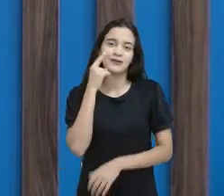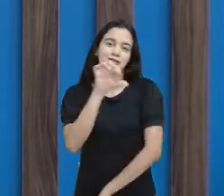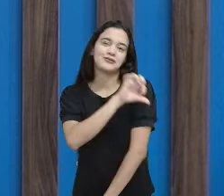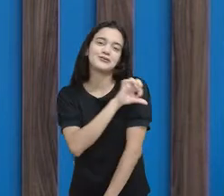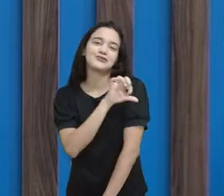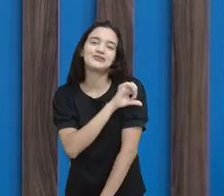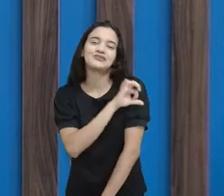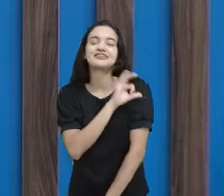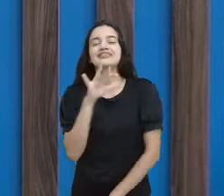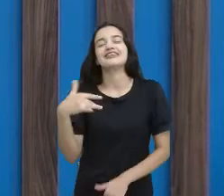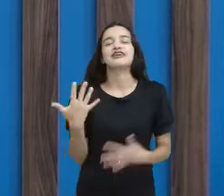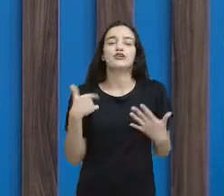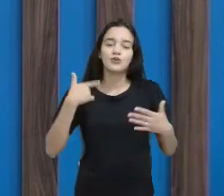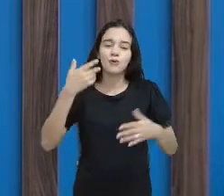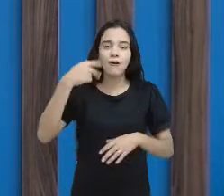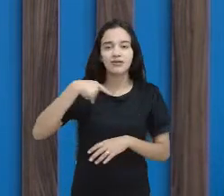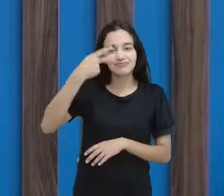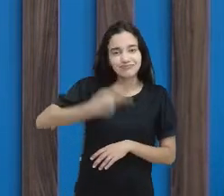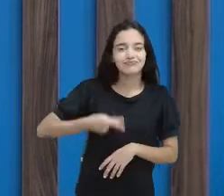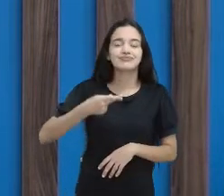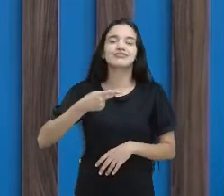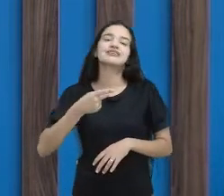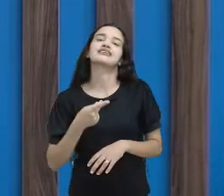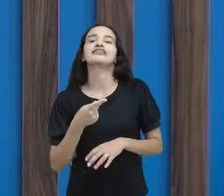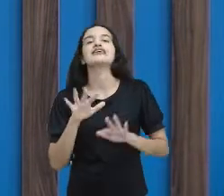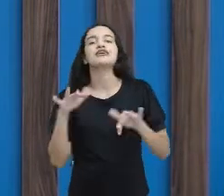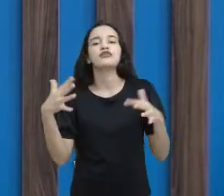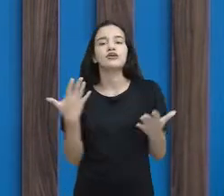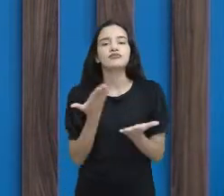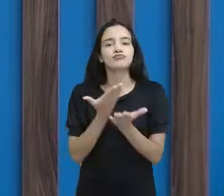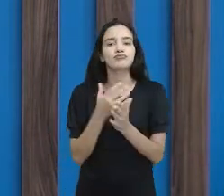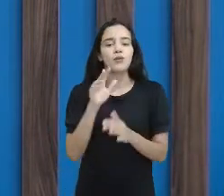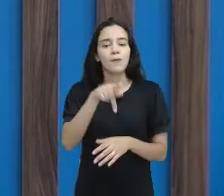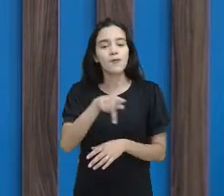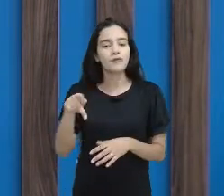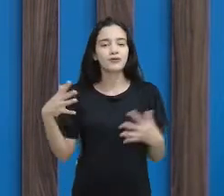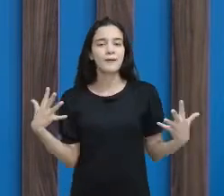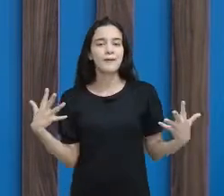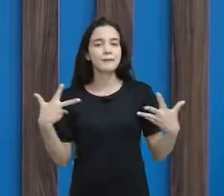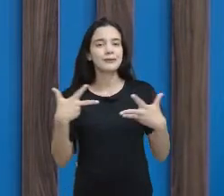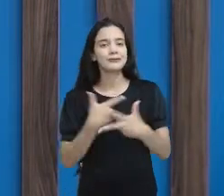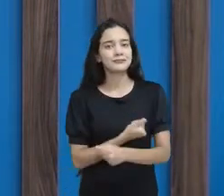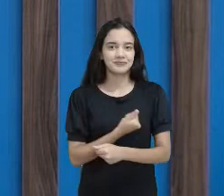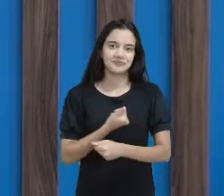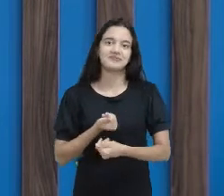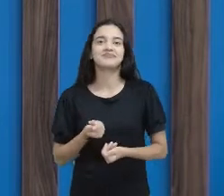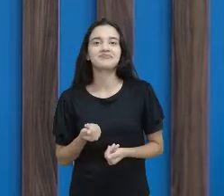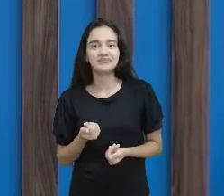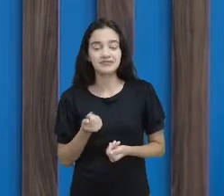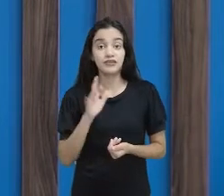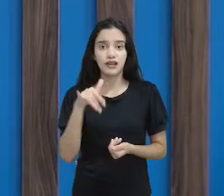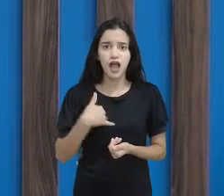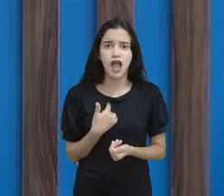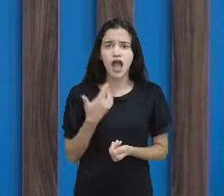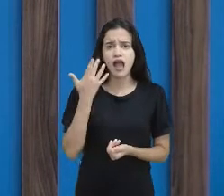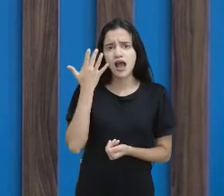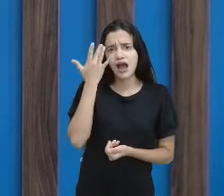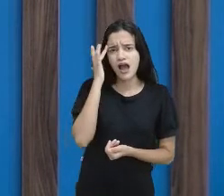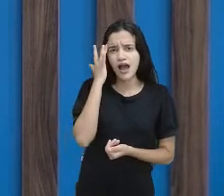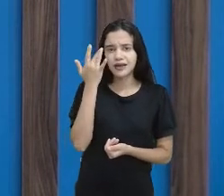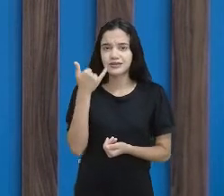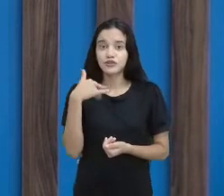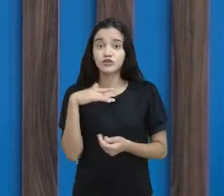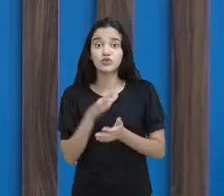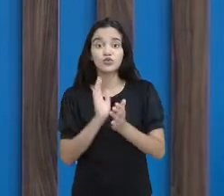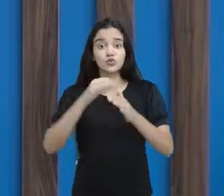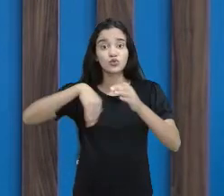microfone maravilhoso, né? Segundo o meu professor Heleno, aqui caracterizado a respeito aí. Eu acho que você o VAR aí do jogo do esporte